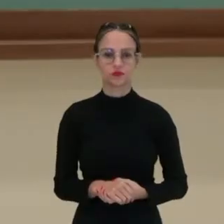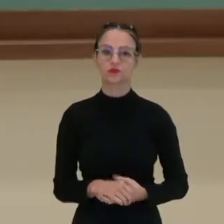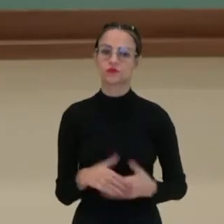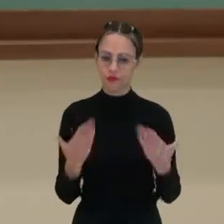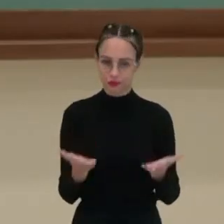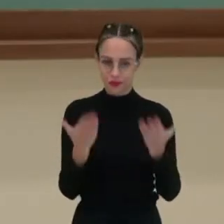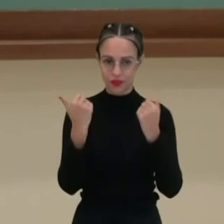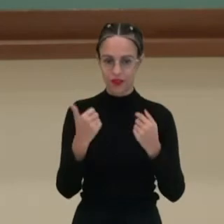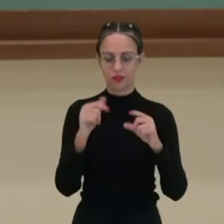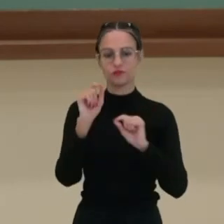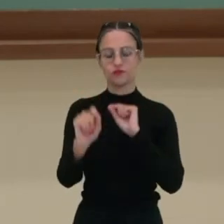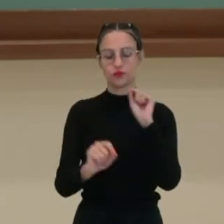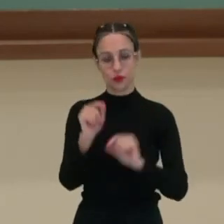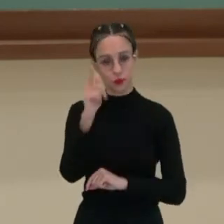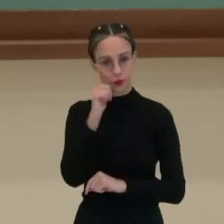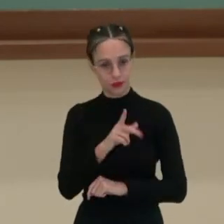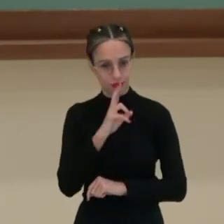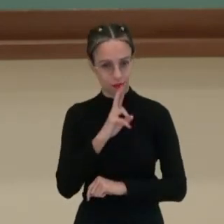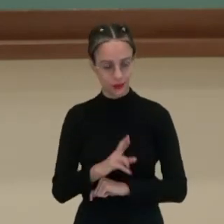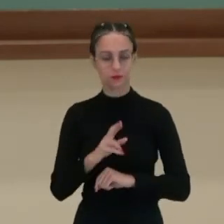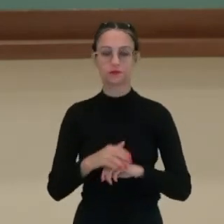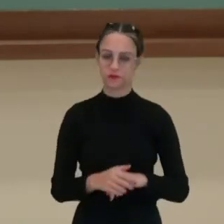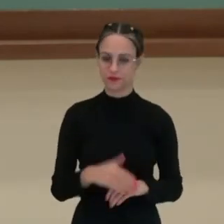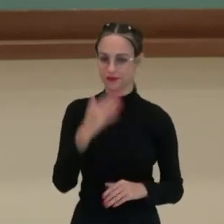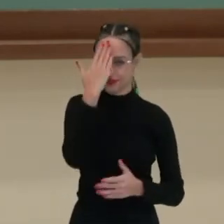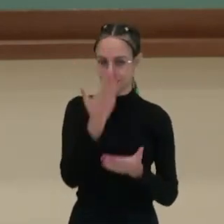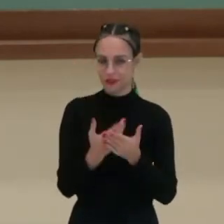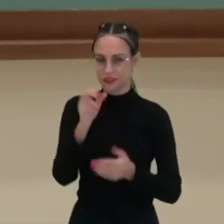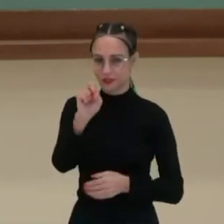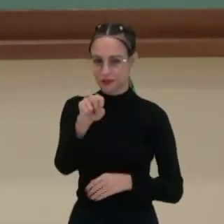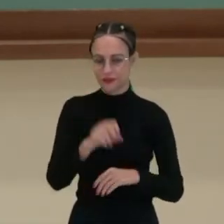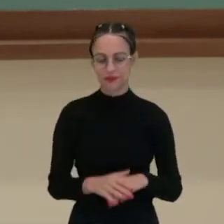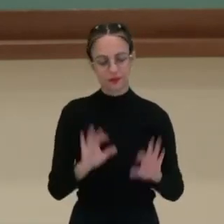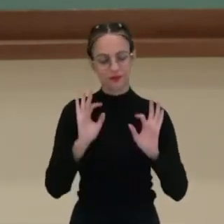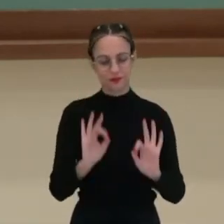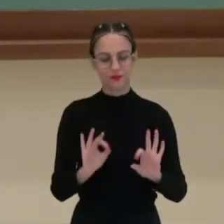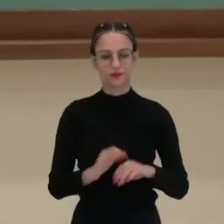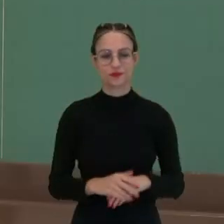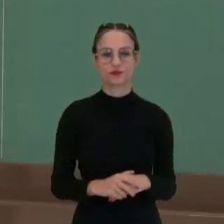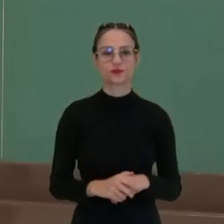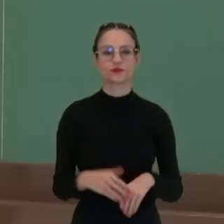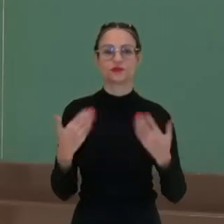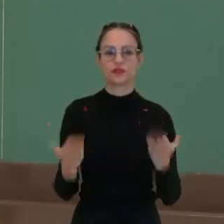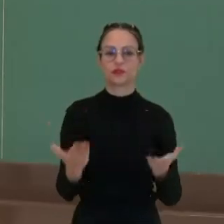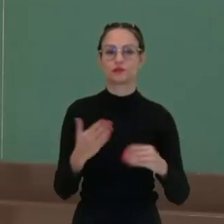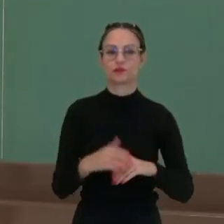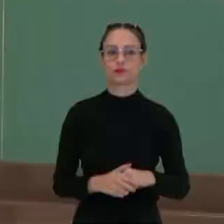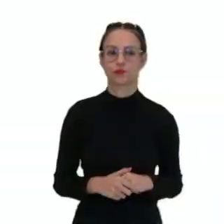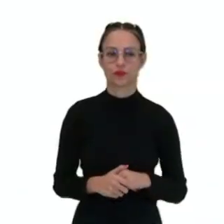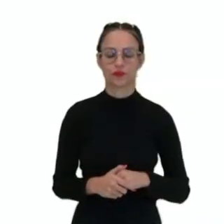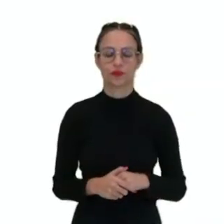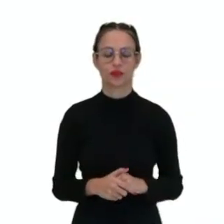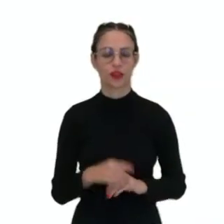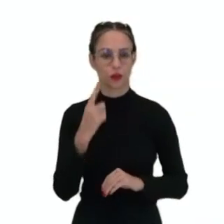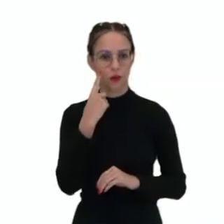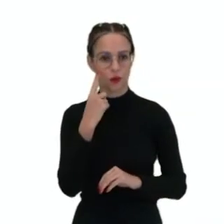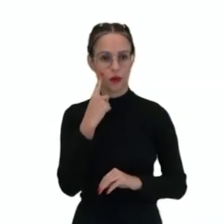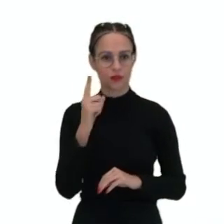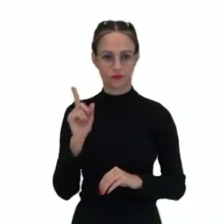Vamos lá, pessoal? Conseguiram responder? Eu acredito que sim, tenho certeza, né? Então, vamos lá. Então, aqui,